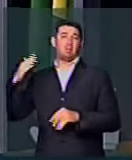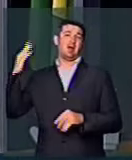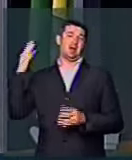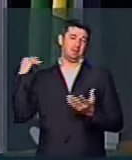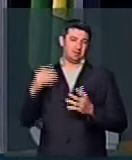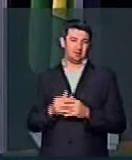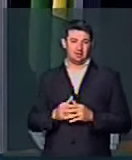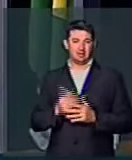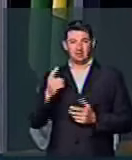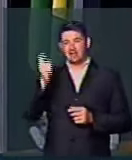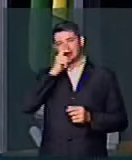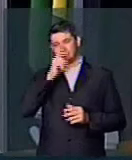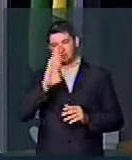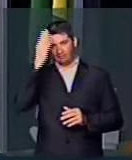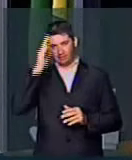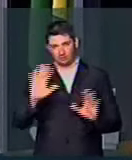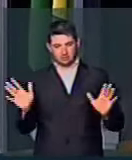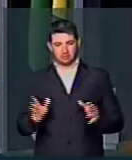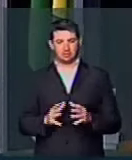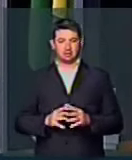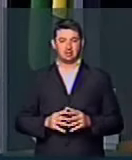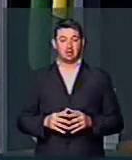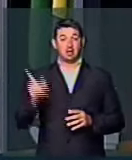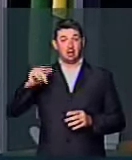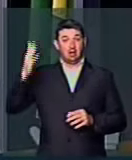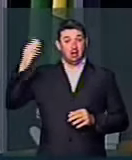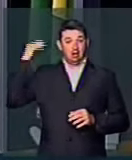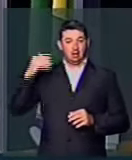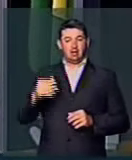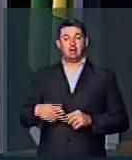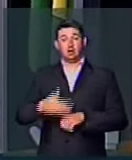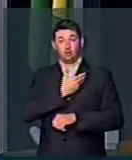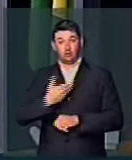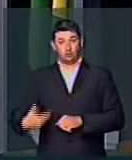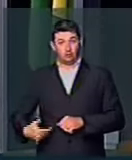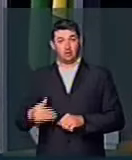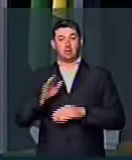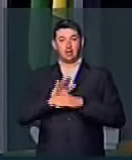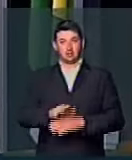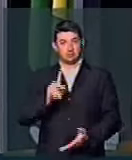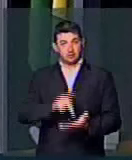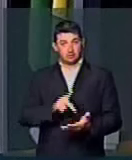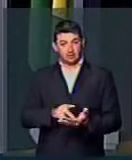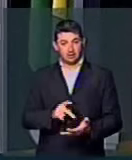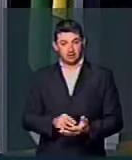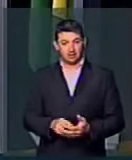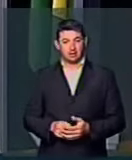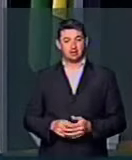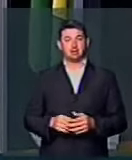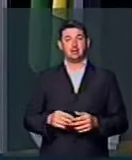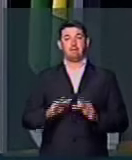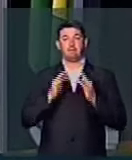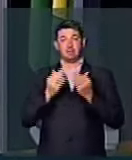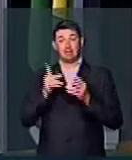tinha essa demagogia toda por aí. Era uma época que o Estado realmente ajudava os pais e a